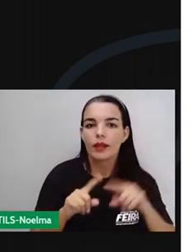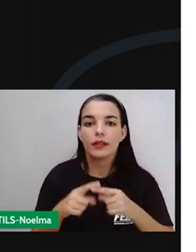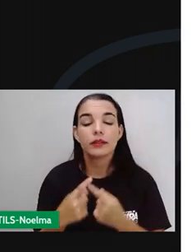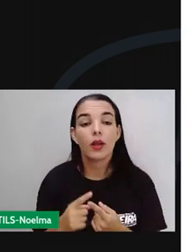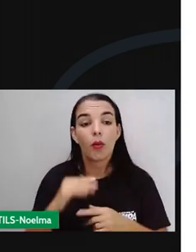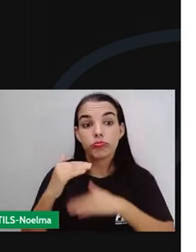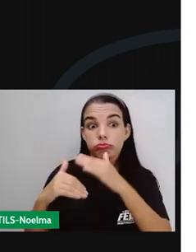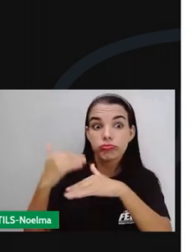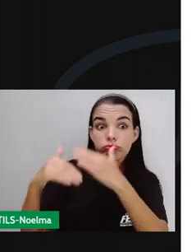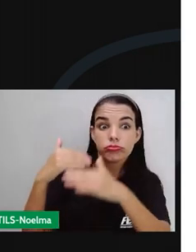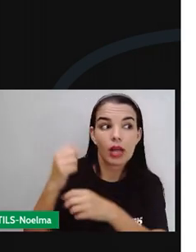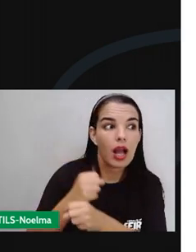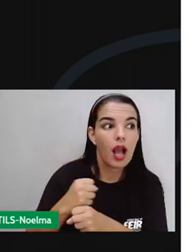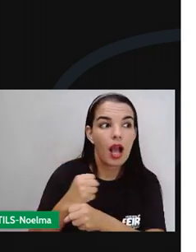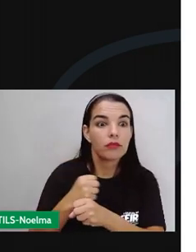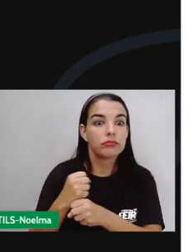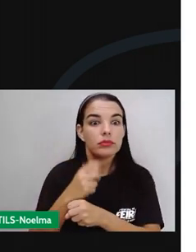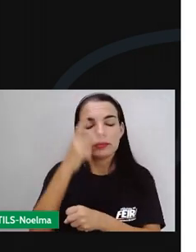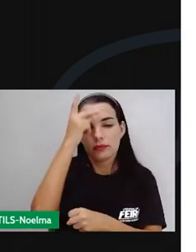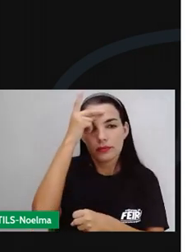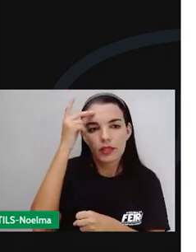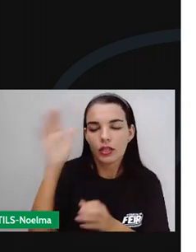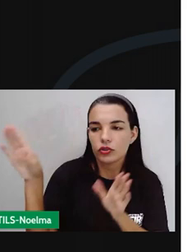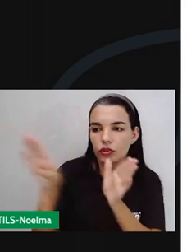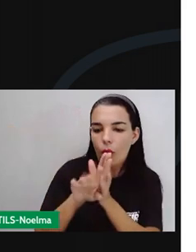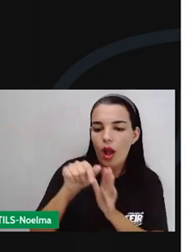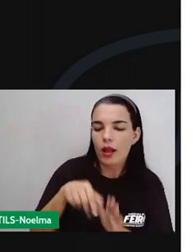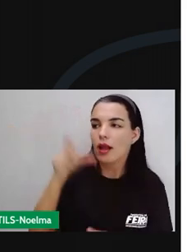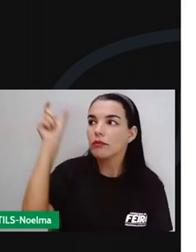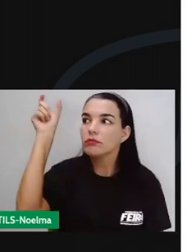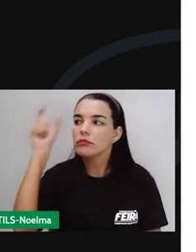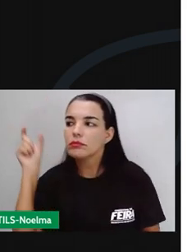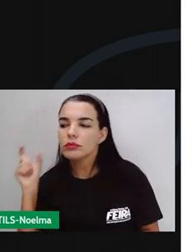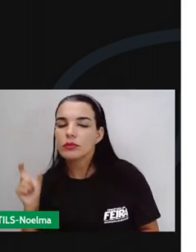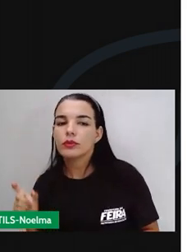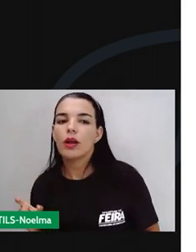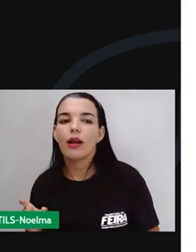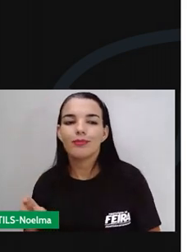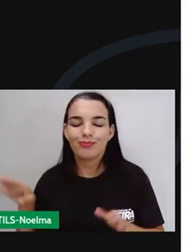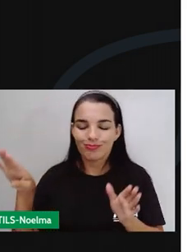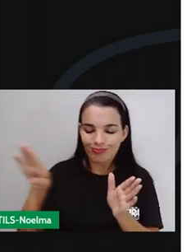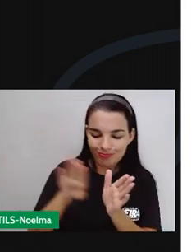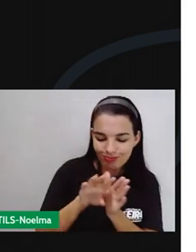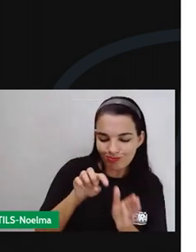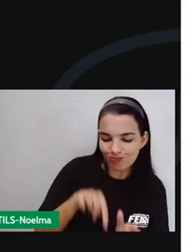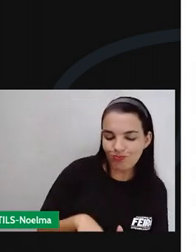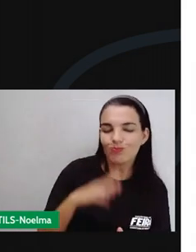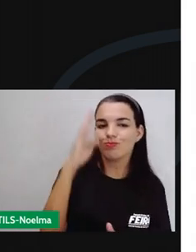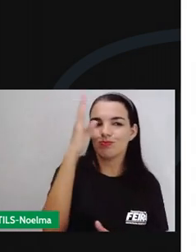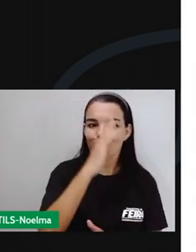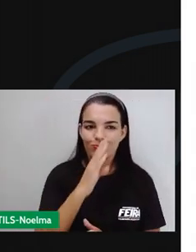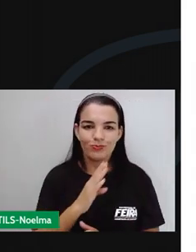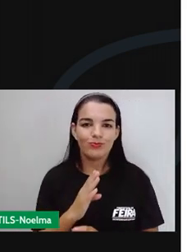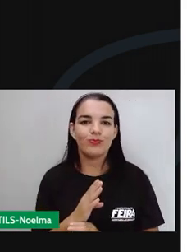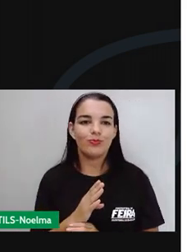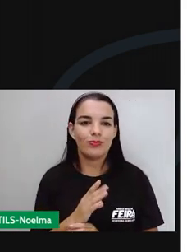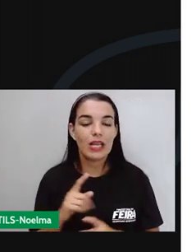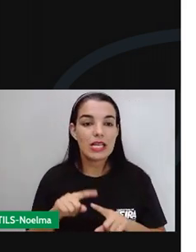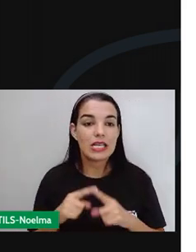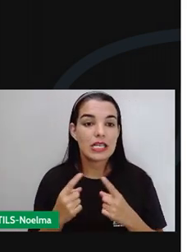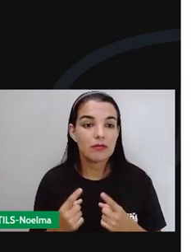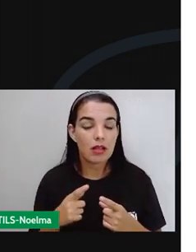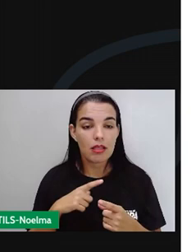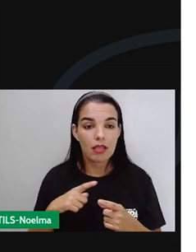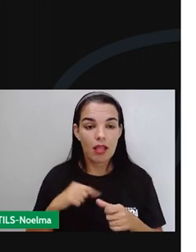passar dos anos, o povo que vivia no continente africano também começou a chegar aqui no Brasil, só que através de um